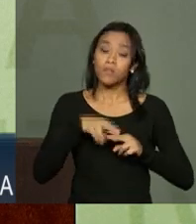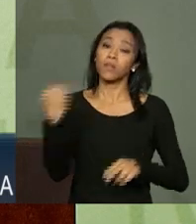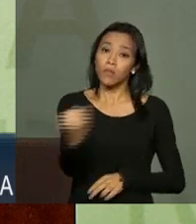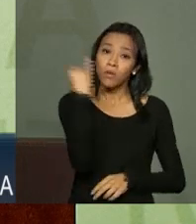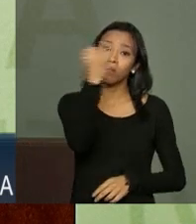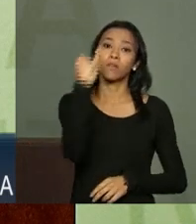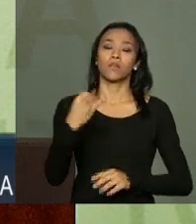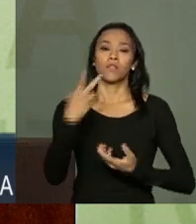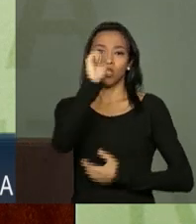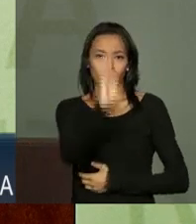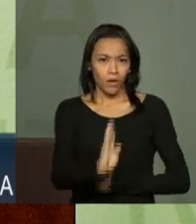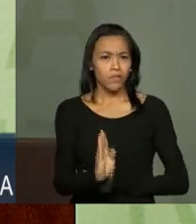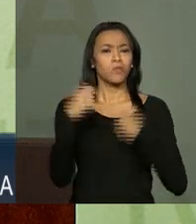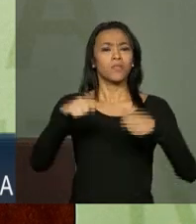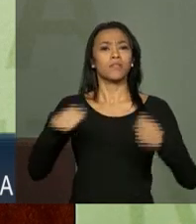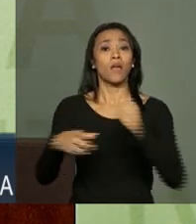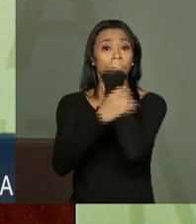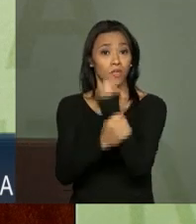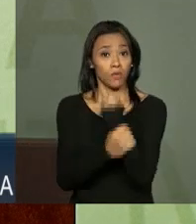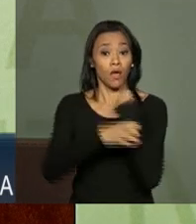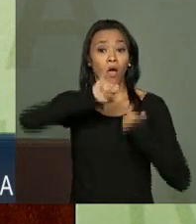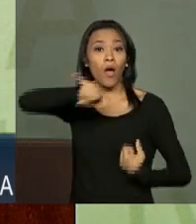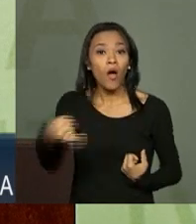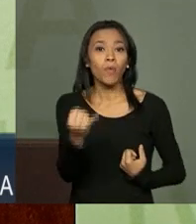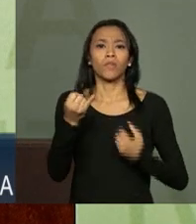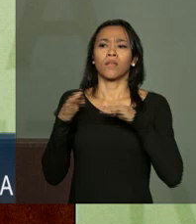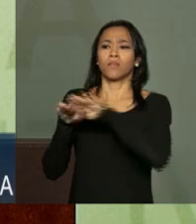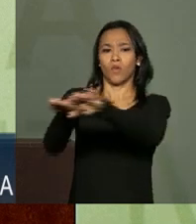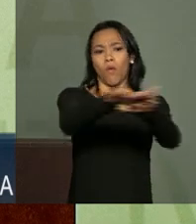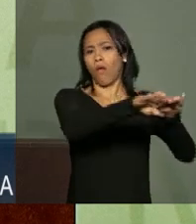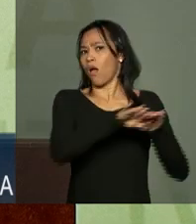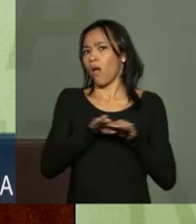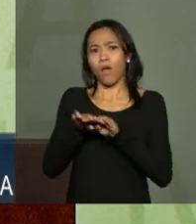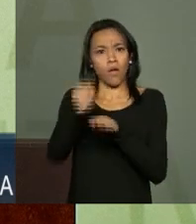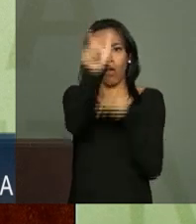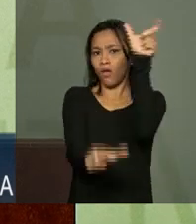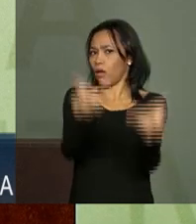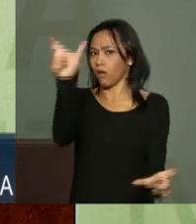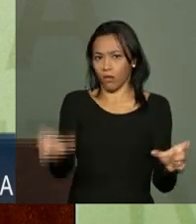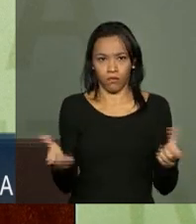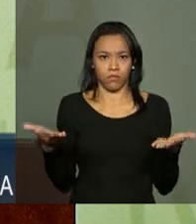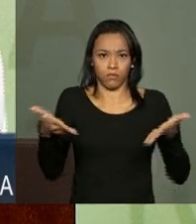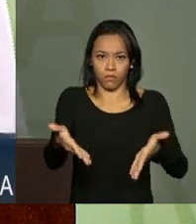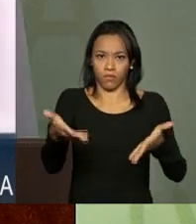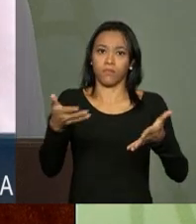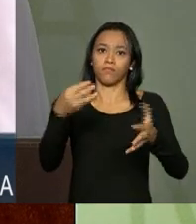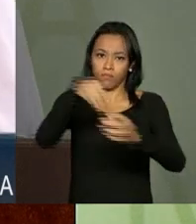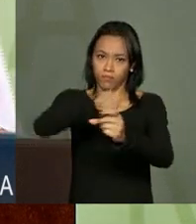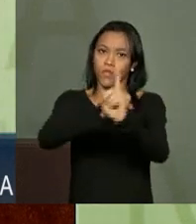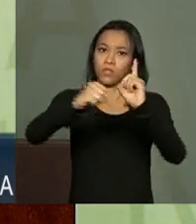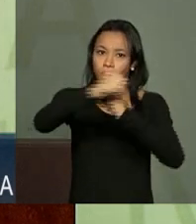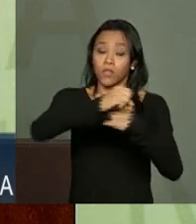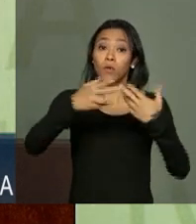precisa de garantir oportunidades iguais para todos os seus integrantes. Por isso que